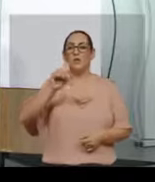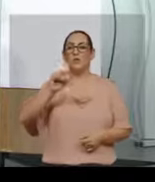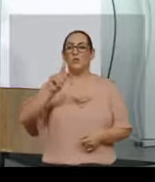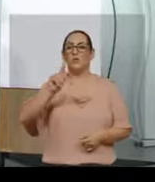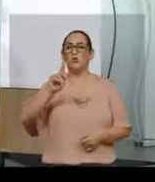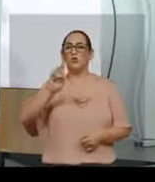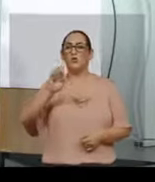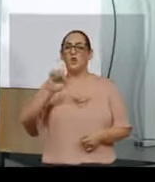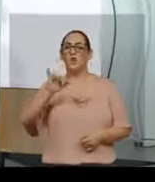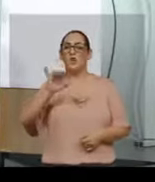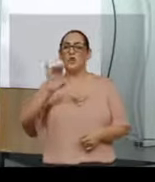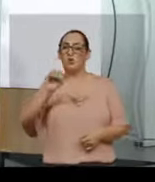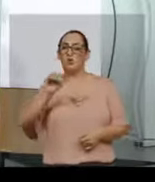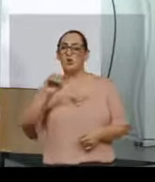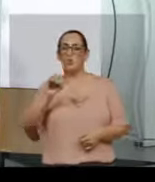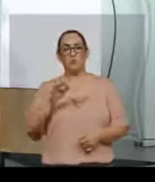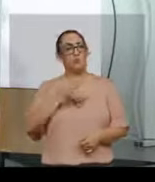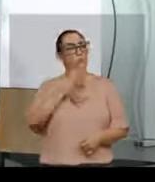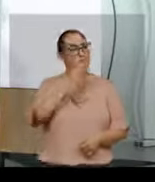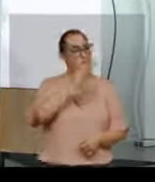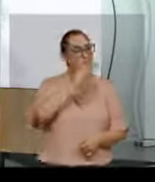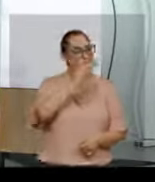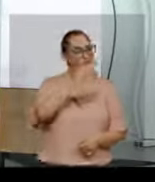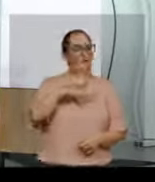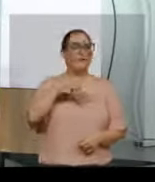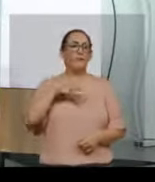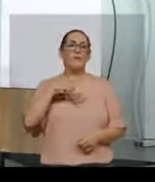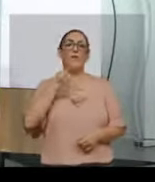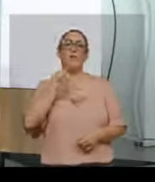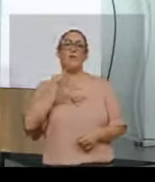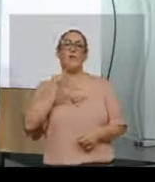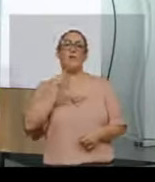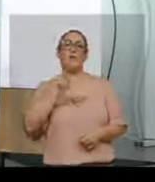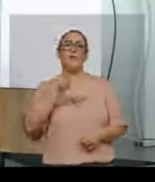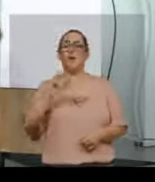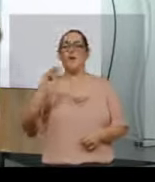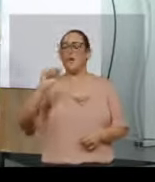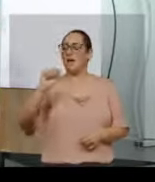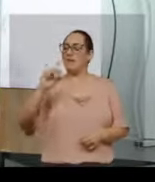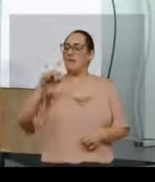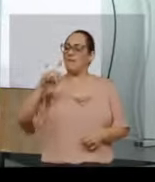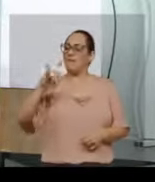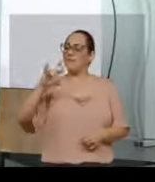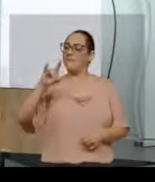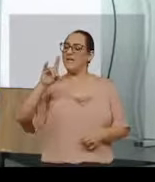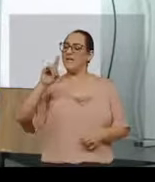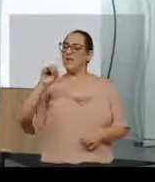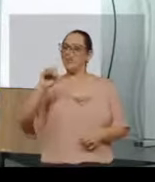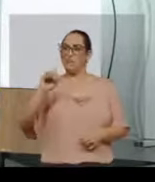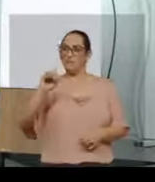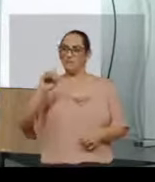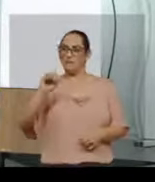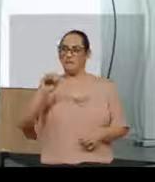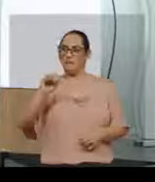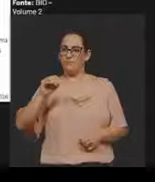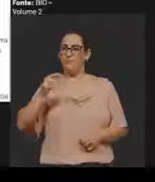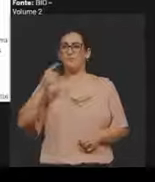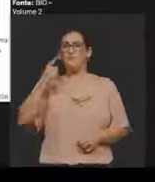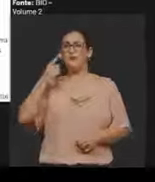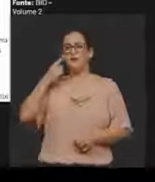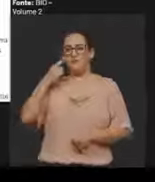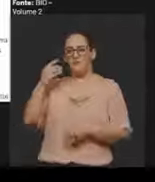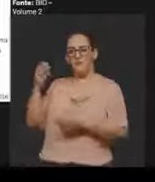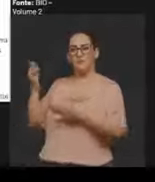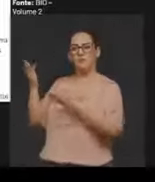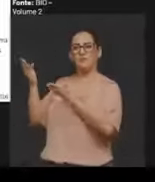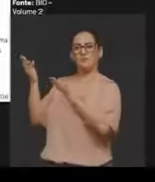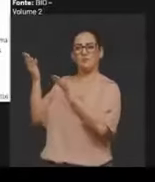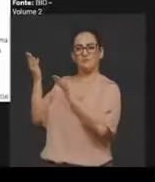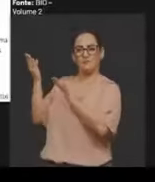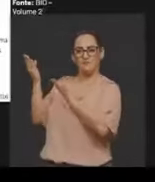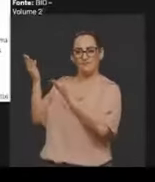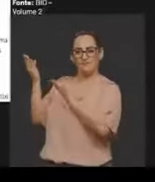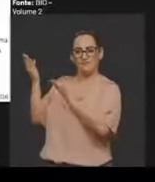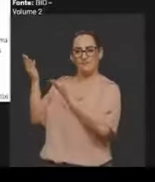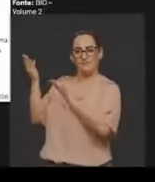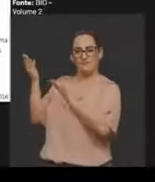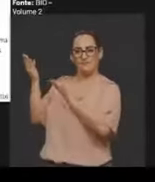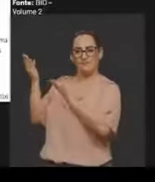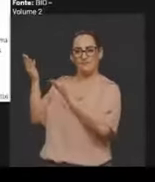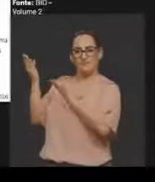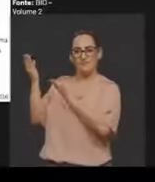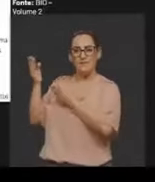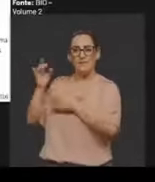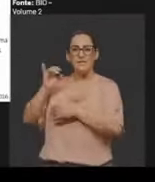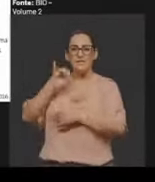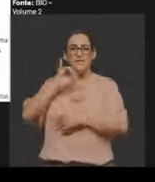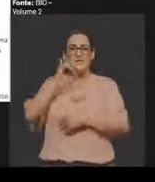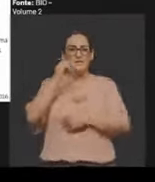amido. Se aqui, então, a gente pegar essa árvore filogenética, então, acompanhar essa